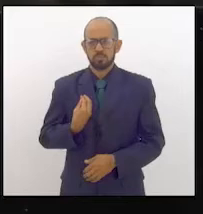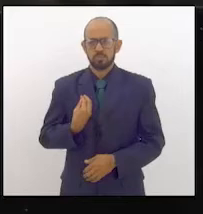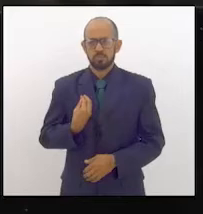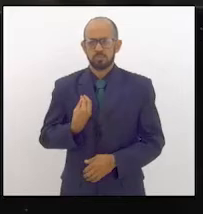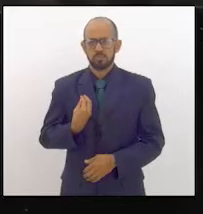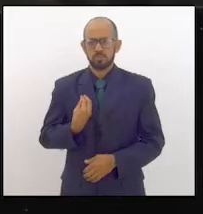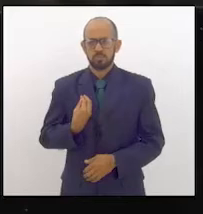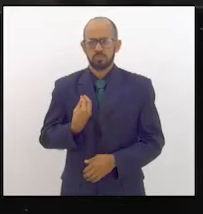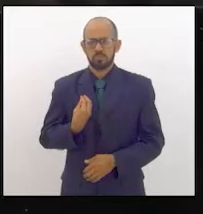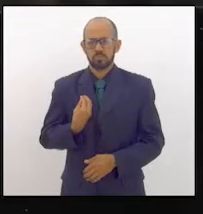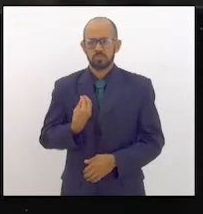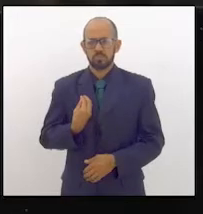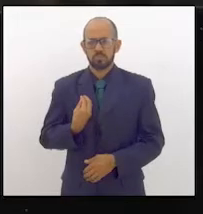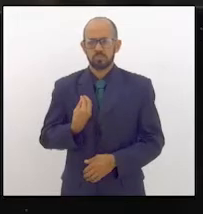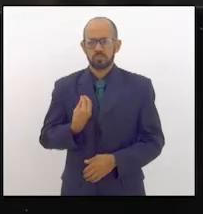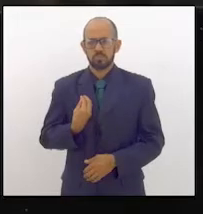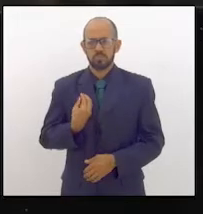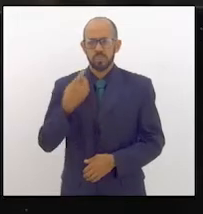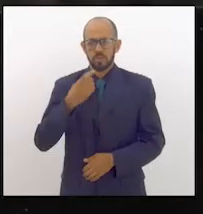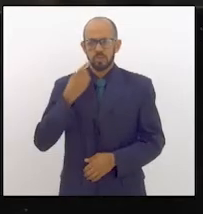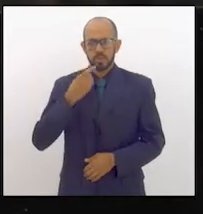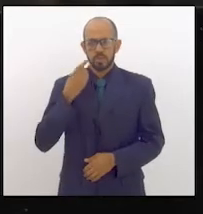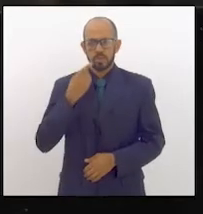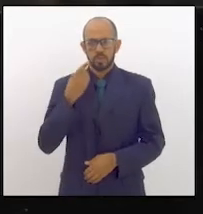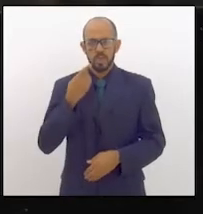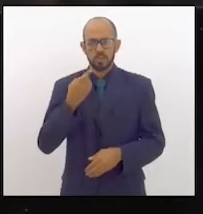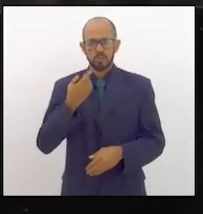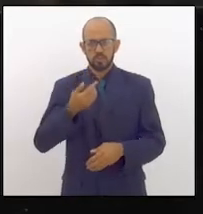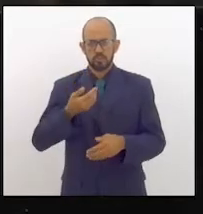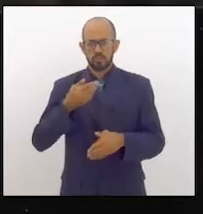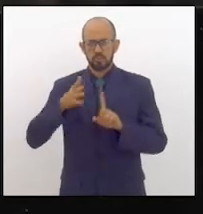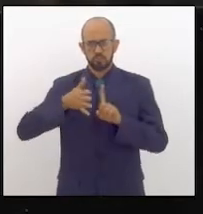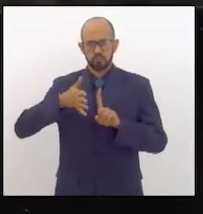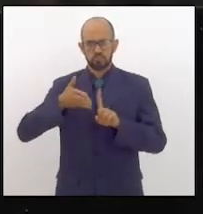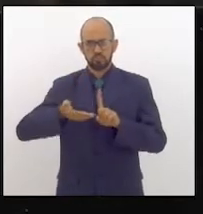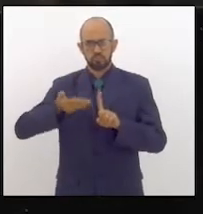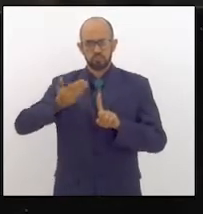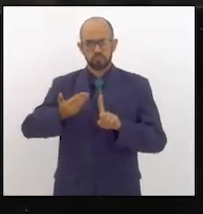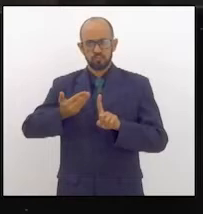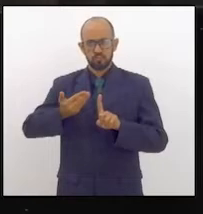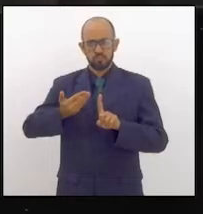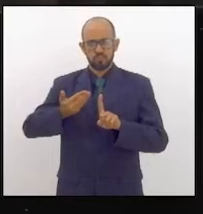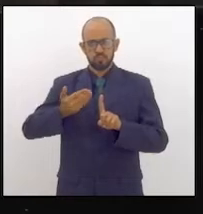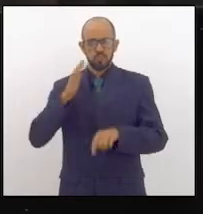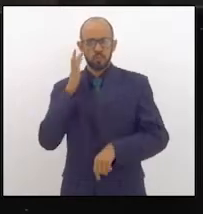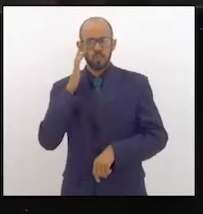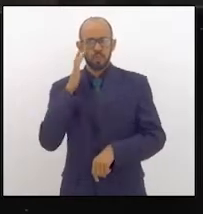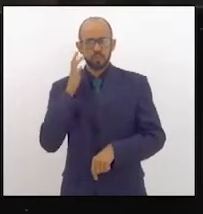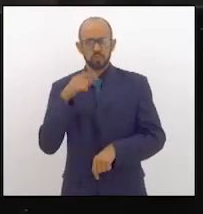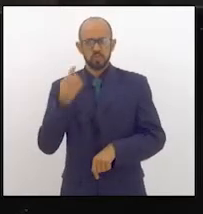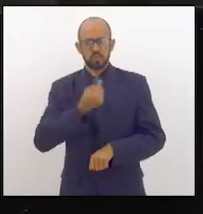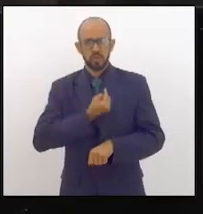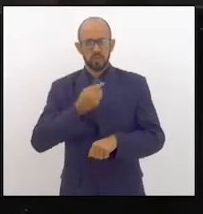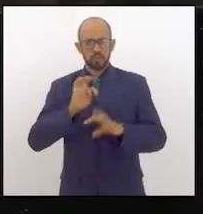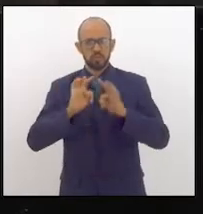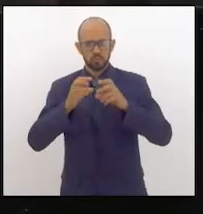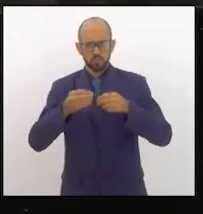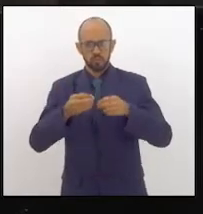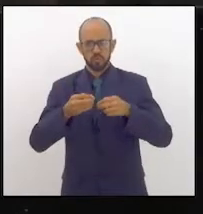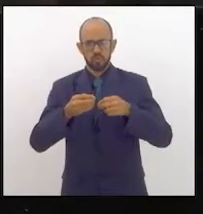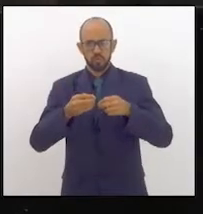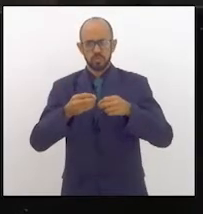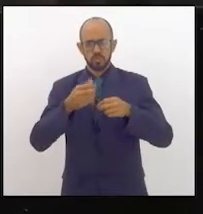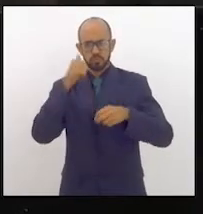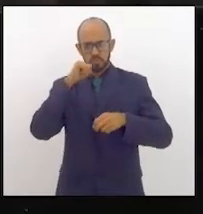o deputado que antecedeu eu acho que nós deveríamos todas as